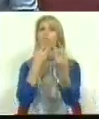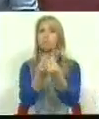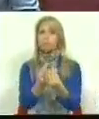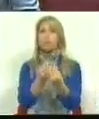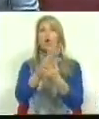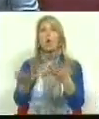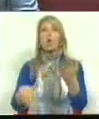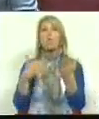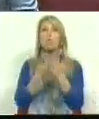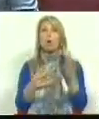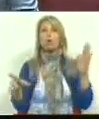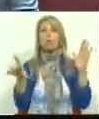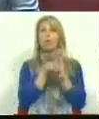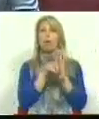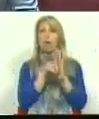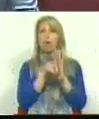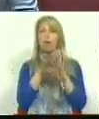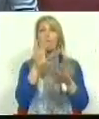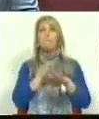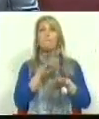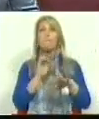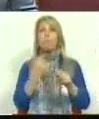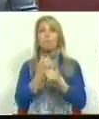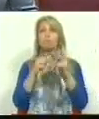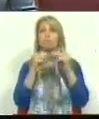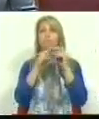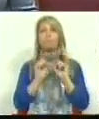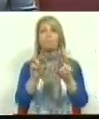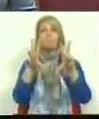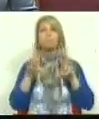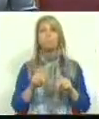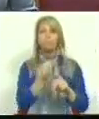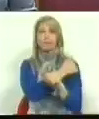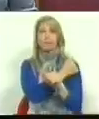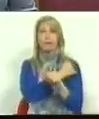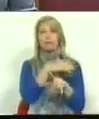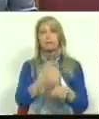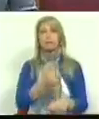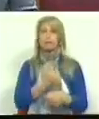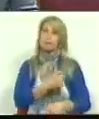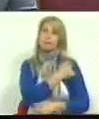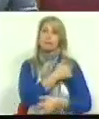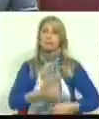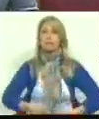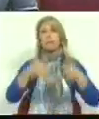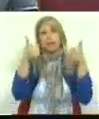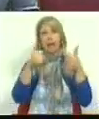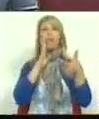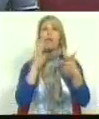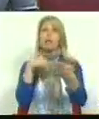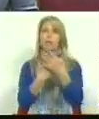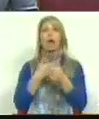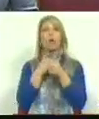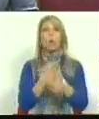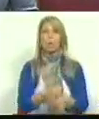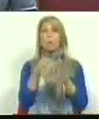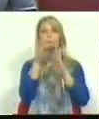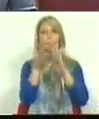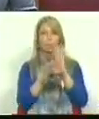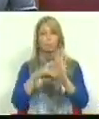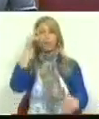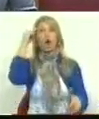lei relativa à reabilitação urbana, dando assim cumprimento ao seu programa. O objetivo da reforma é muito